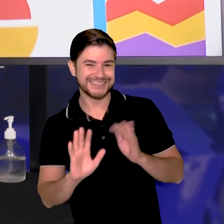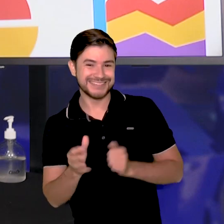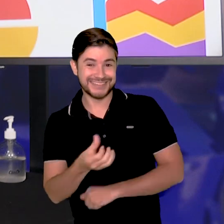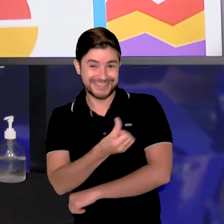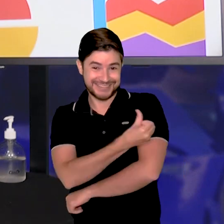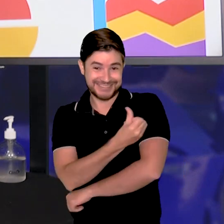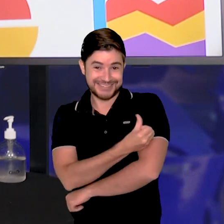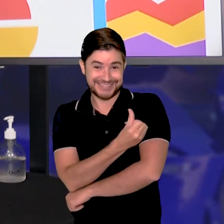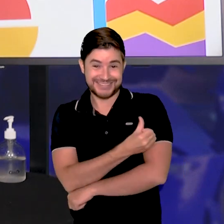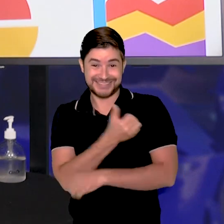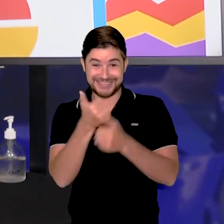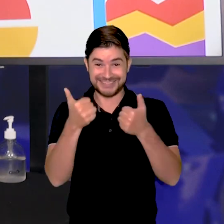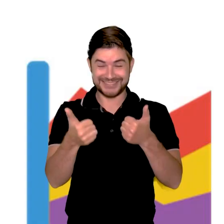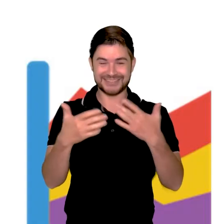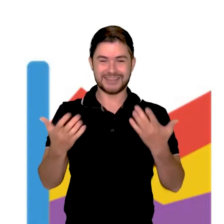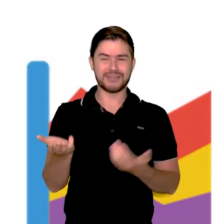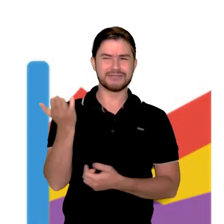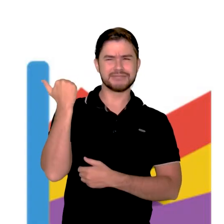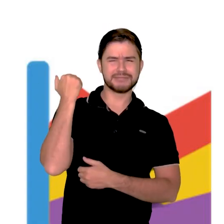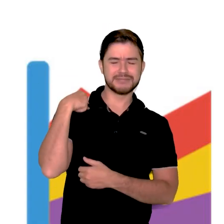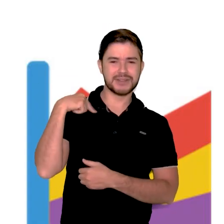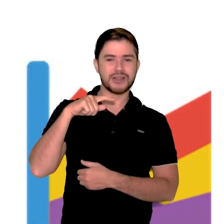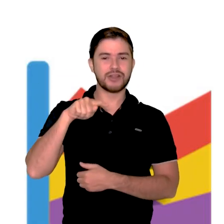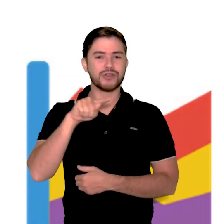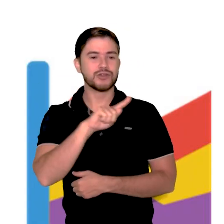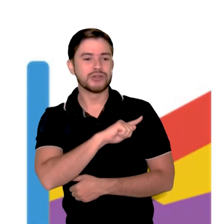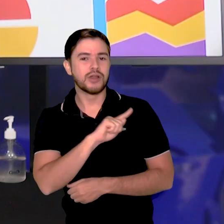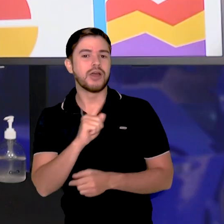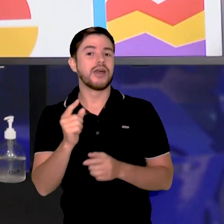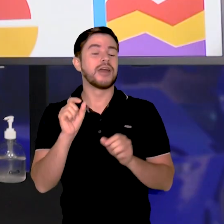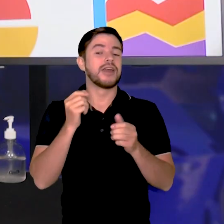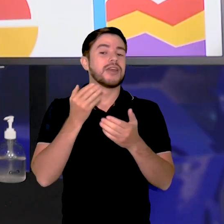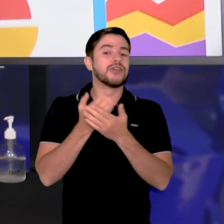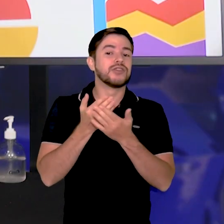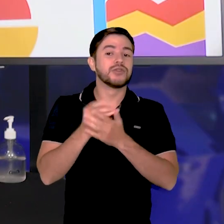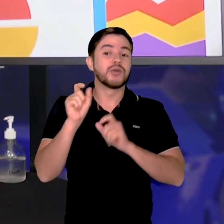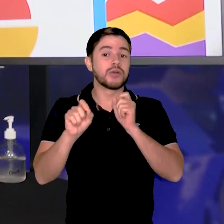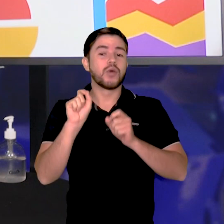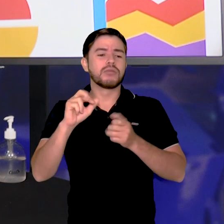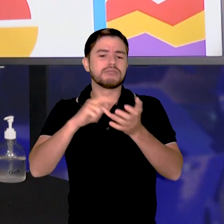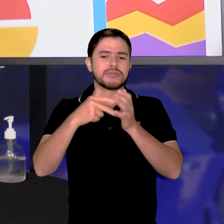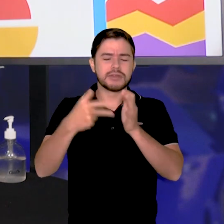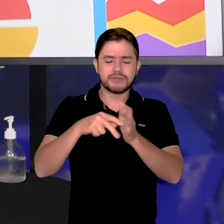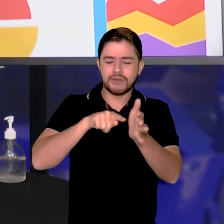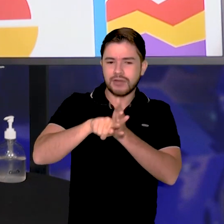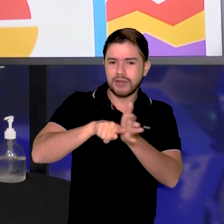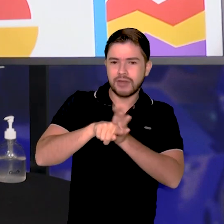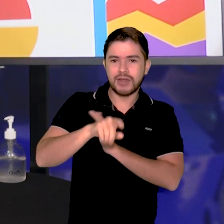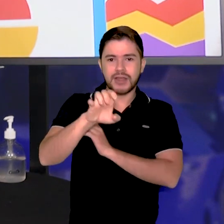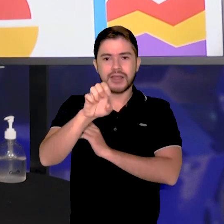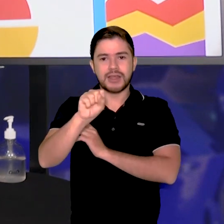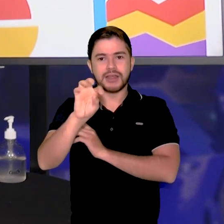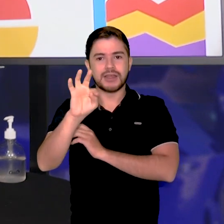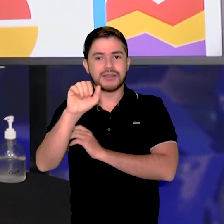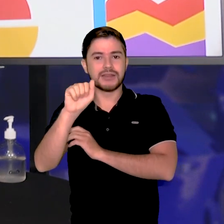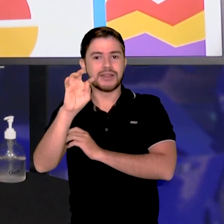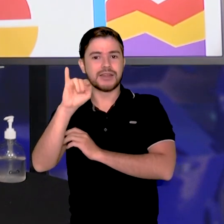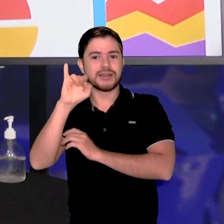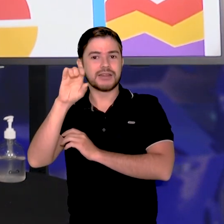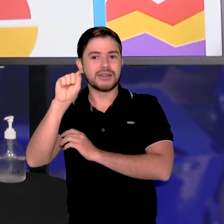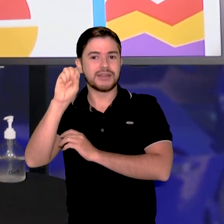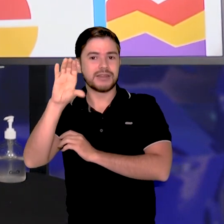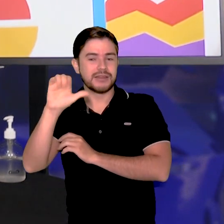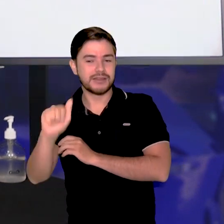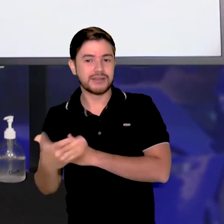do sexto ano. Na aula passada, a gente identificou o que era uma pesquisa estatística e quais são os métodos para realizar essa pesquisa. Na